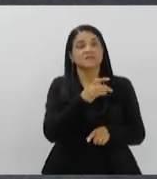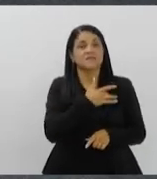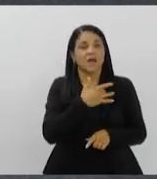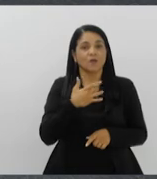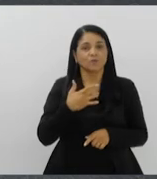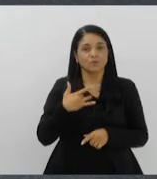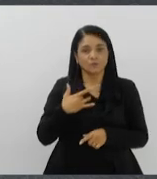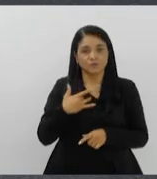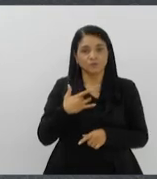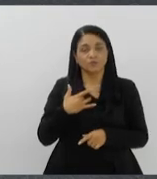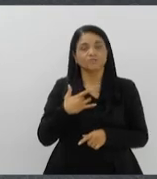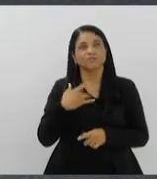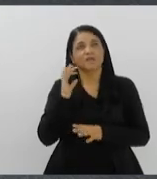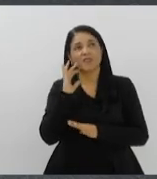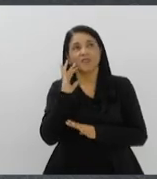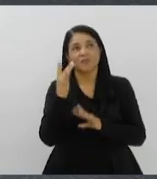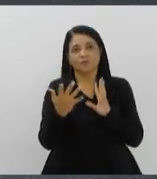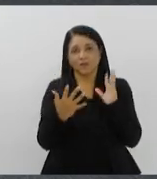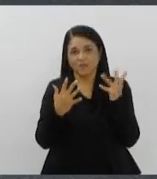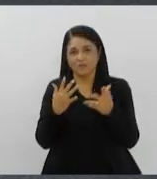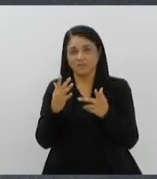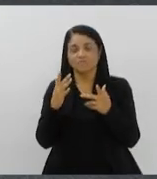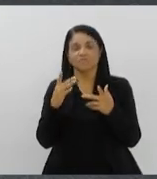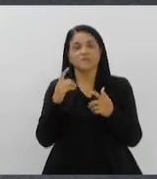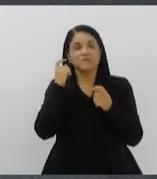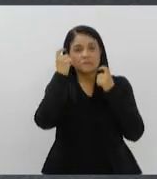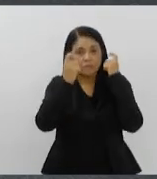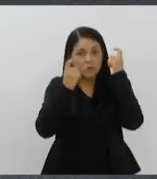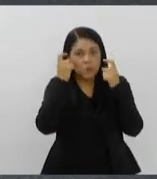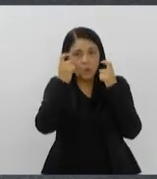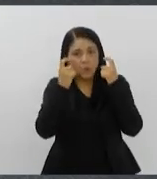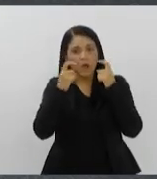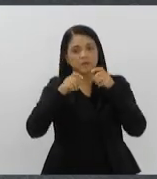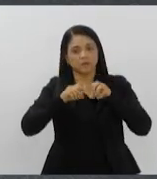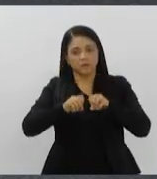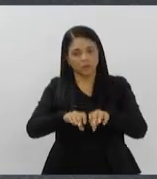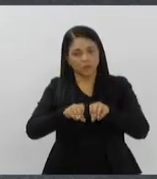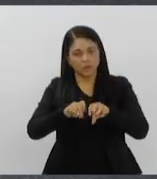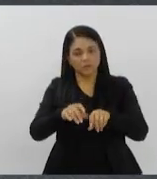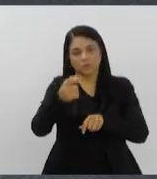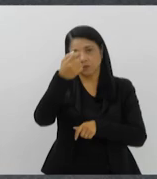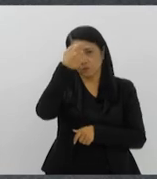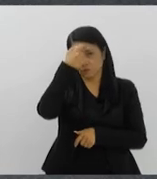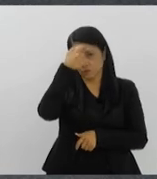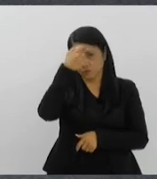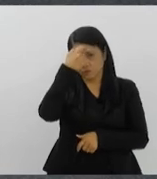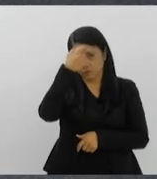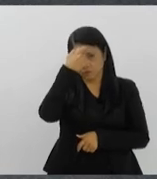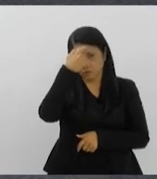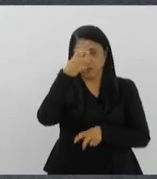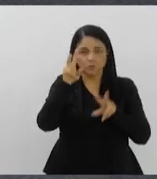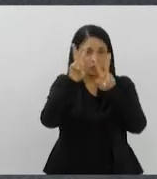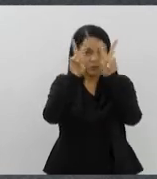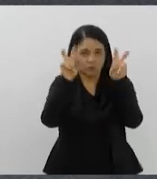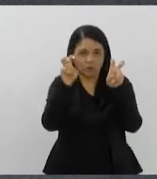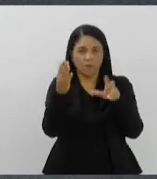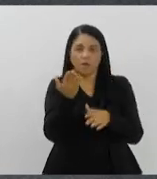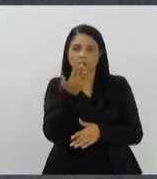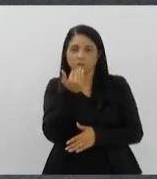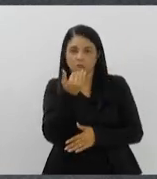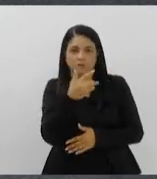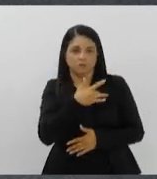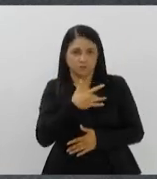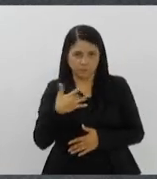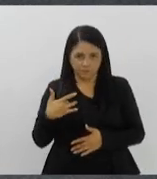da gente se preocupar com o conjunto, não é, da educação e conscientização com esse tema da alimentação